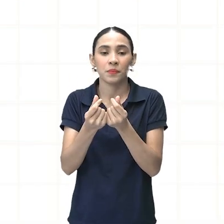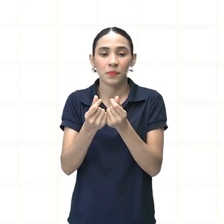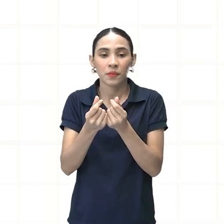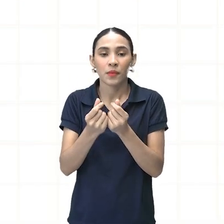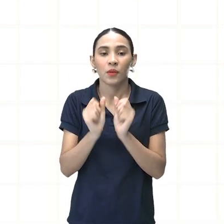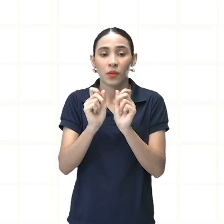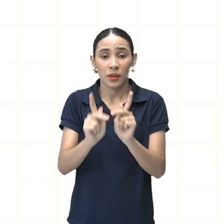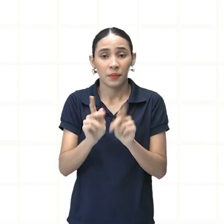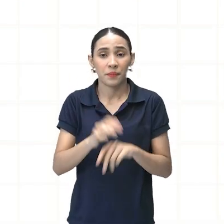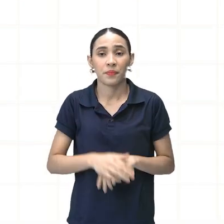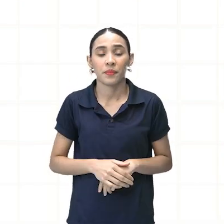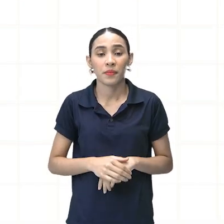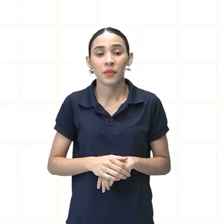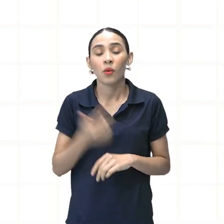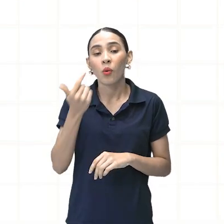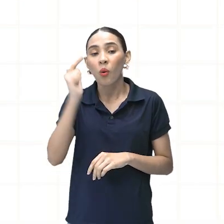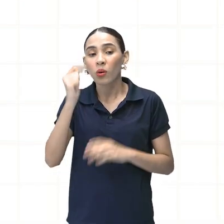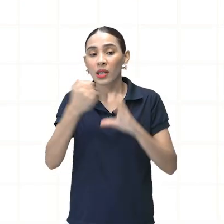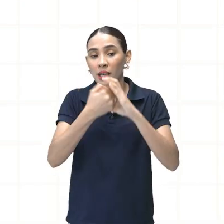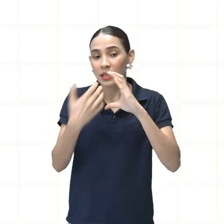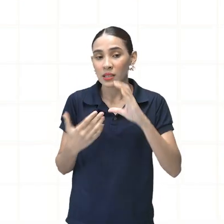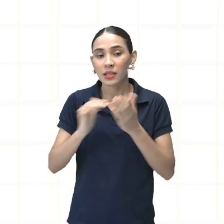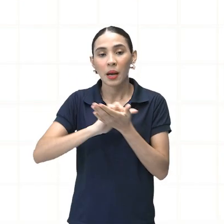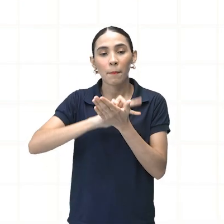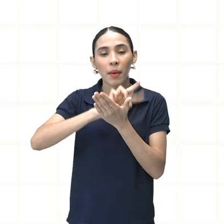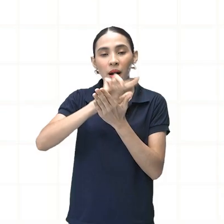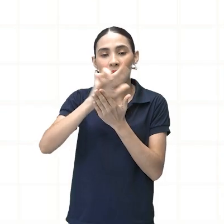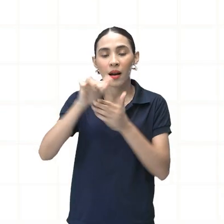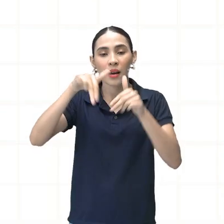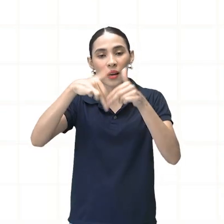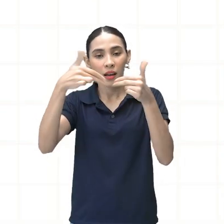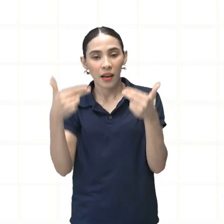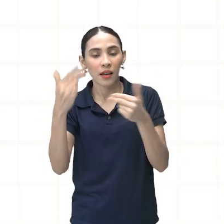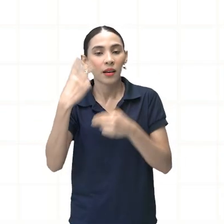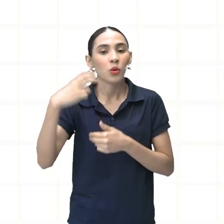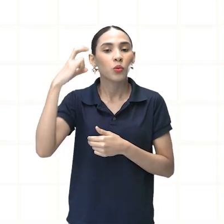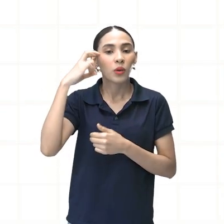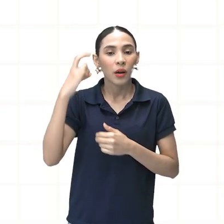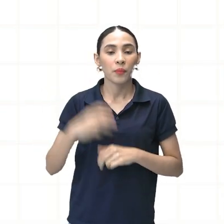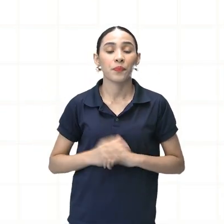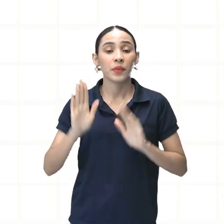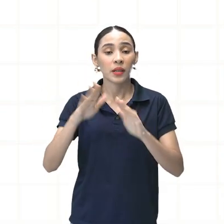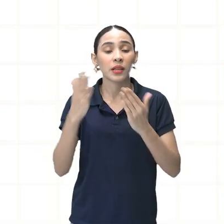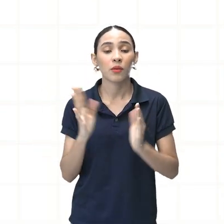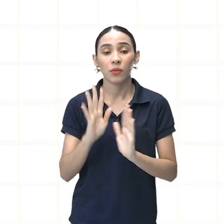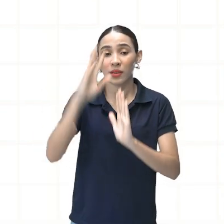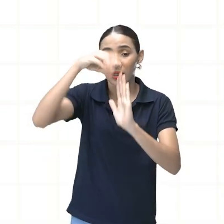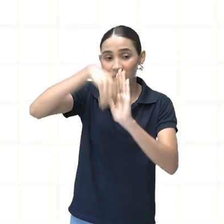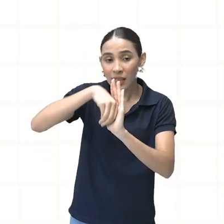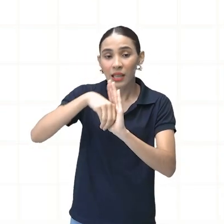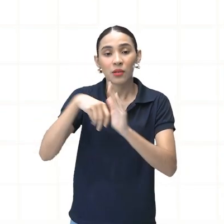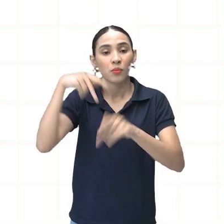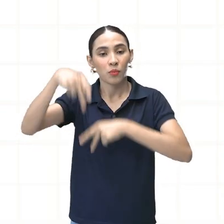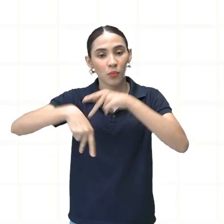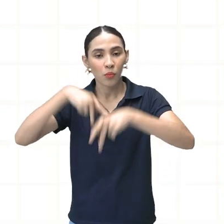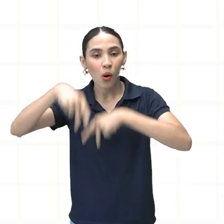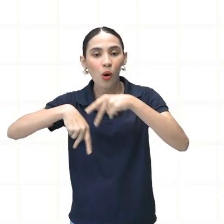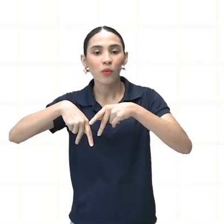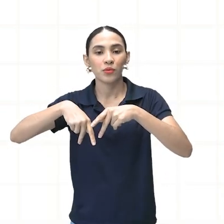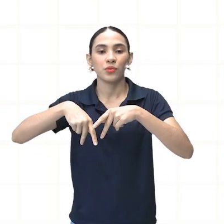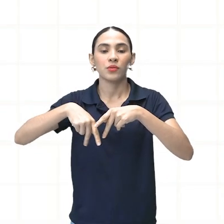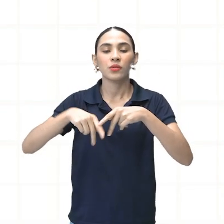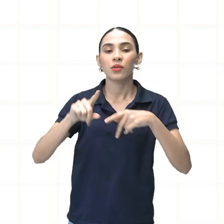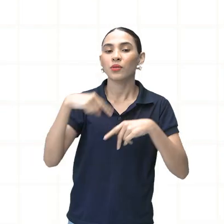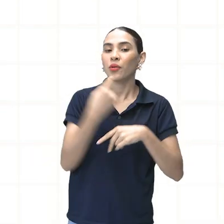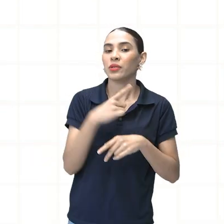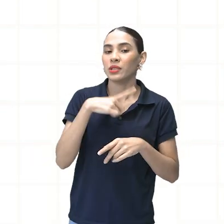dizer, certo? Outro ponto, diversidade étnica e cultural. Então, dentro dessas civilizações orientais,